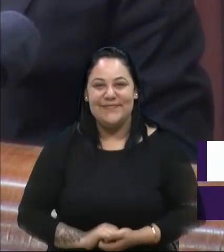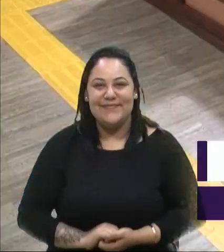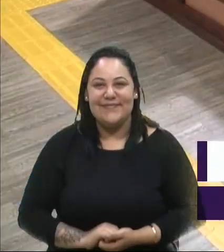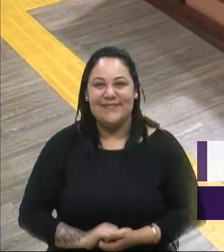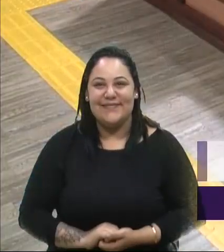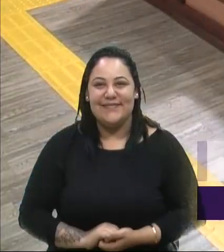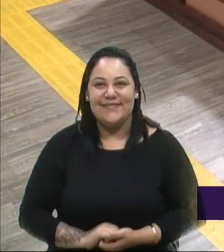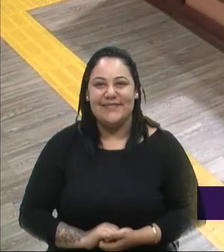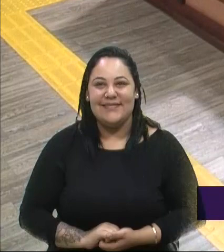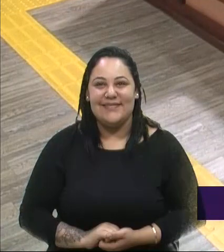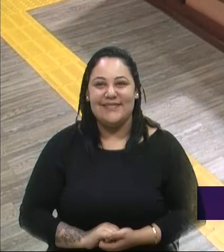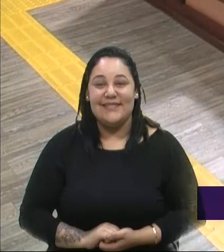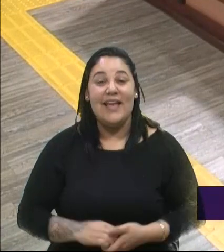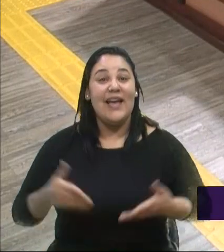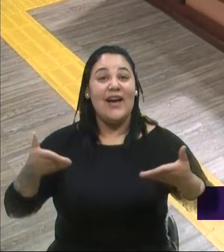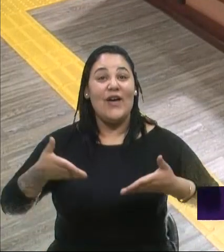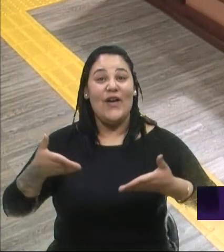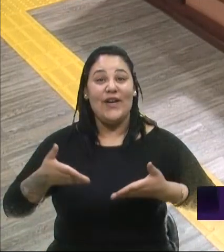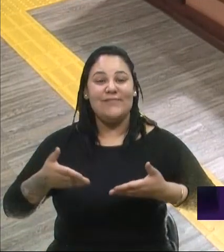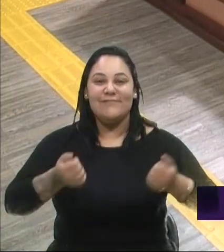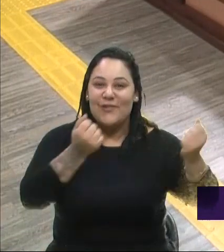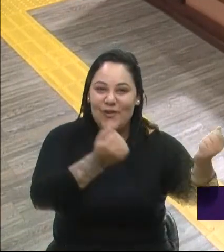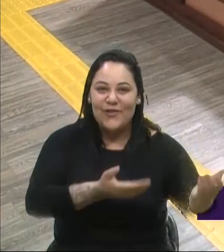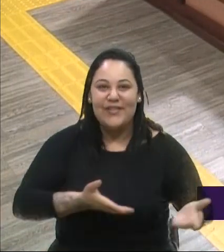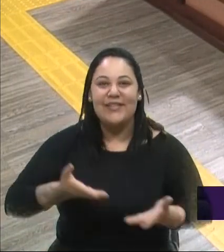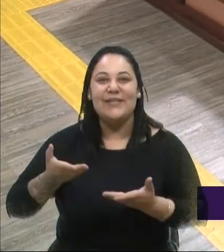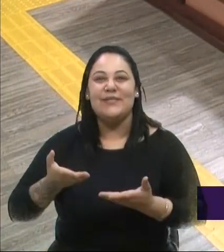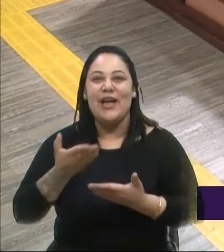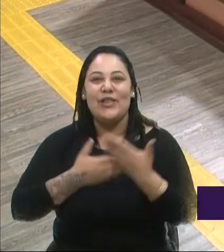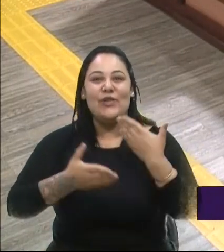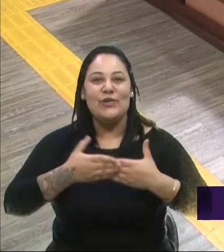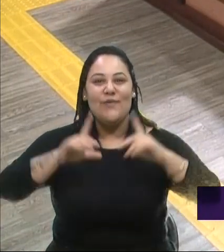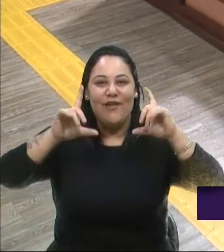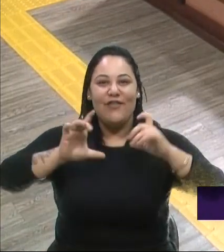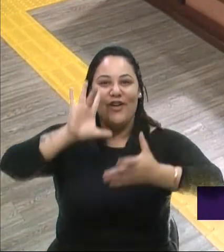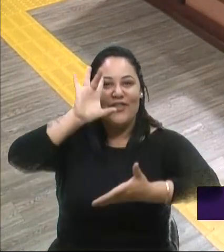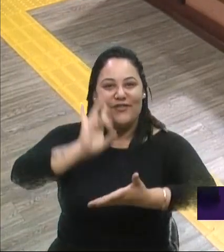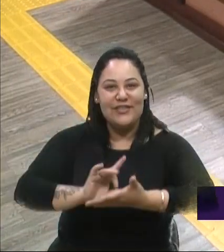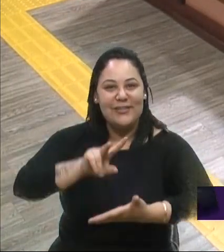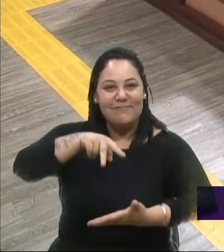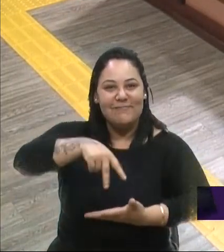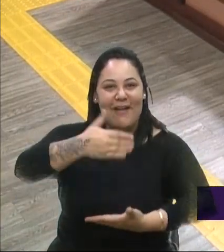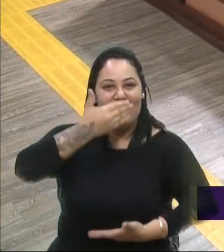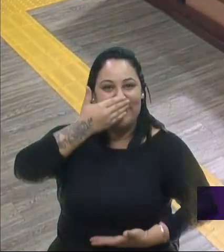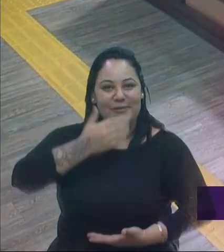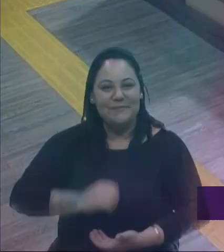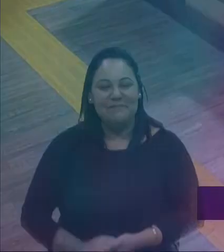E agora nós convidamos a todos para uma foto oficial aqui na frente.